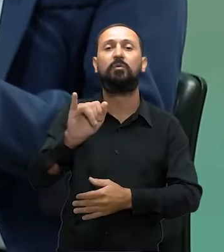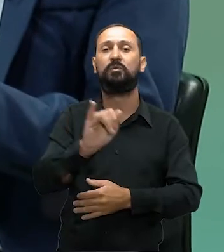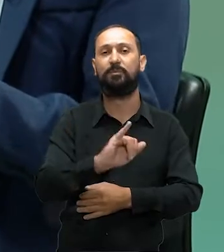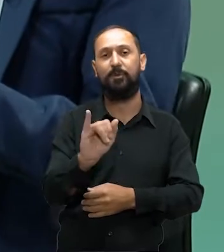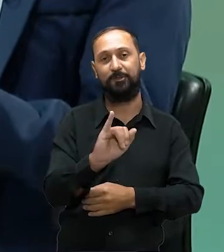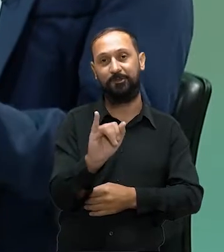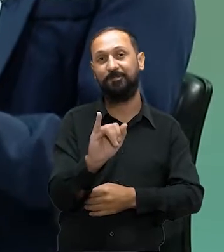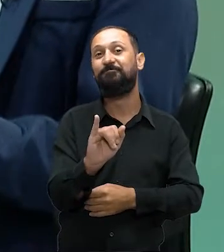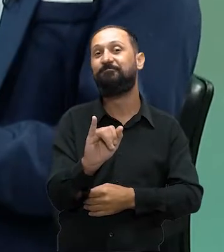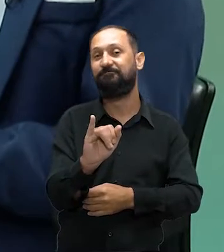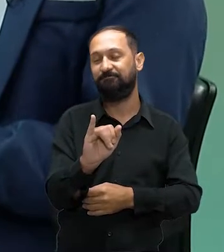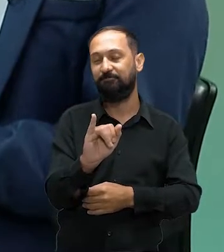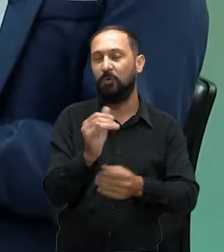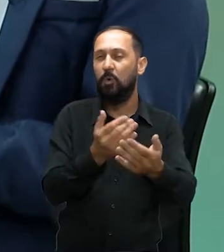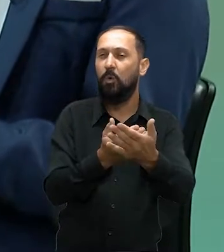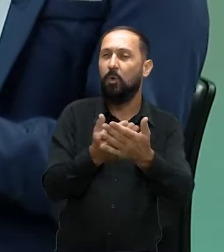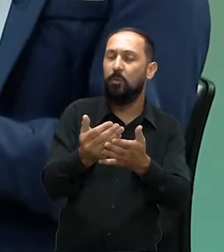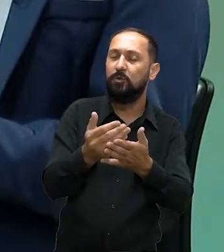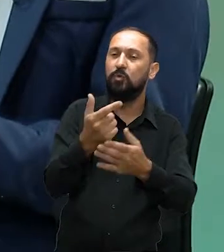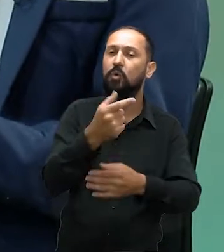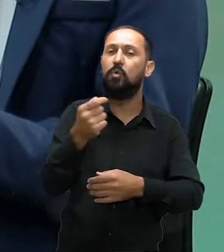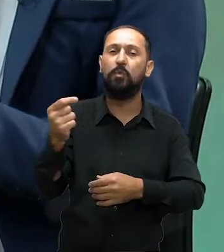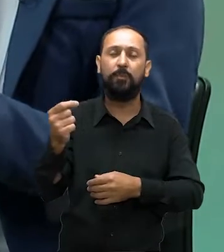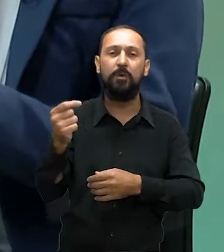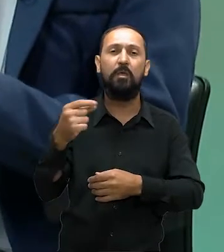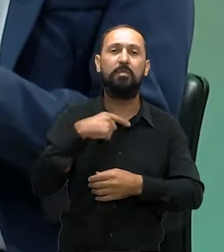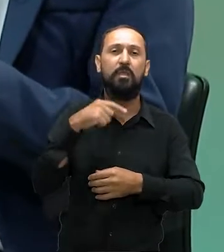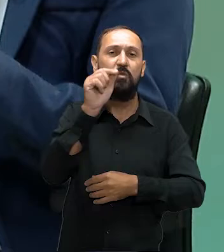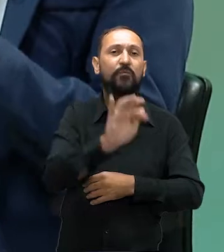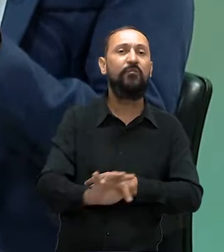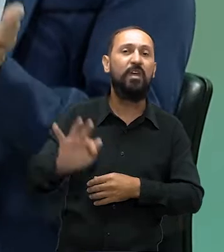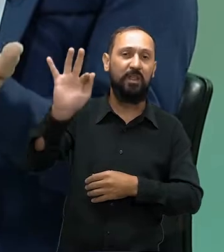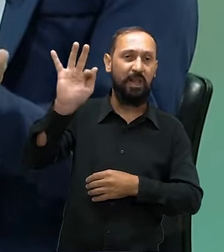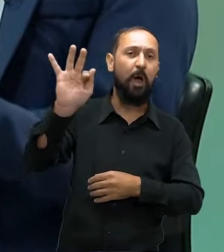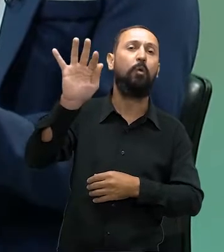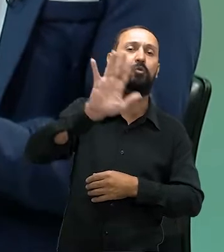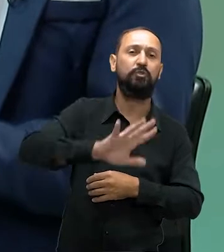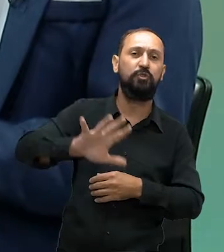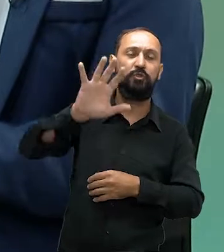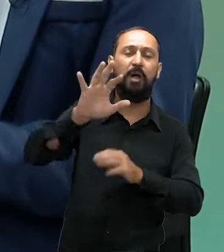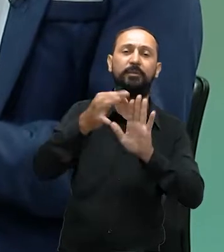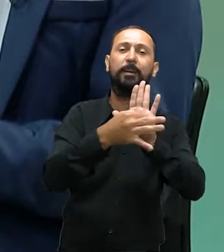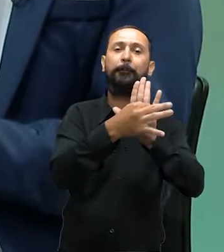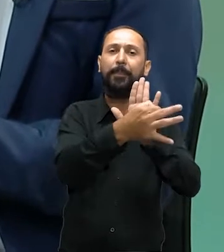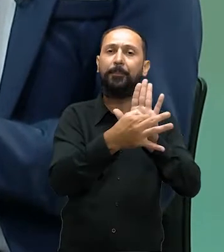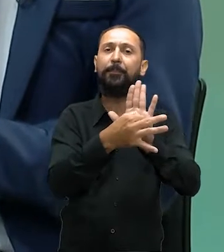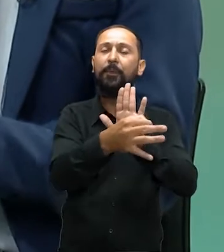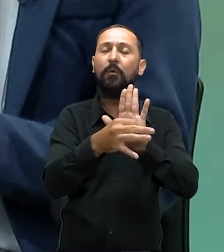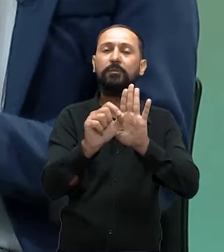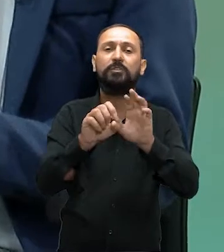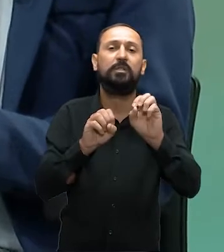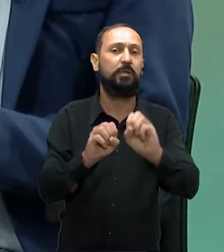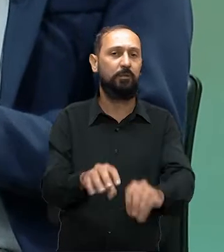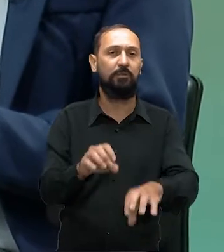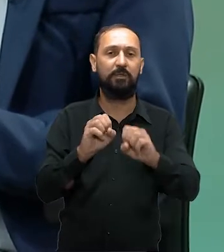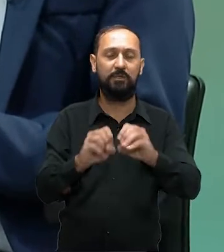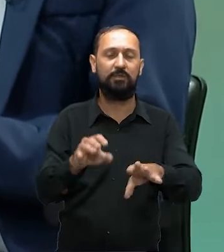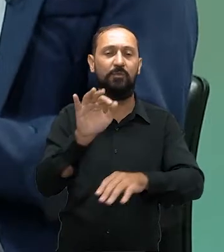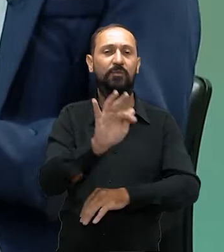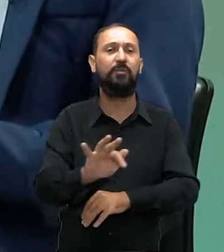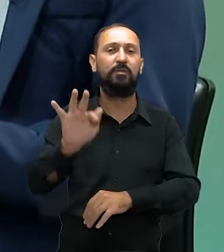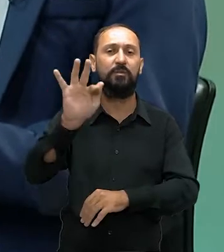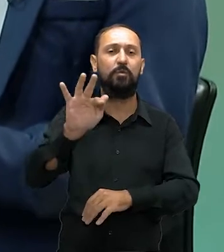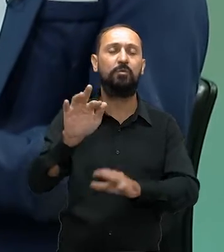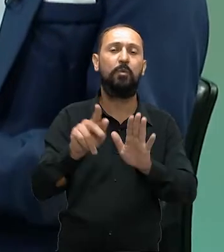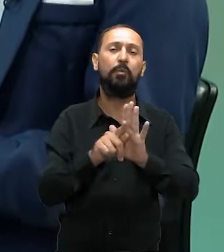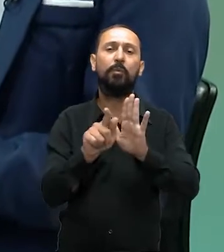os tributos e os impostos. Então, desde 2000 existe a nível federal já essa proposta de educação